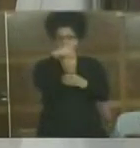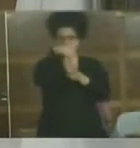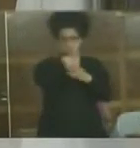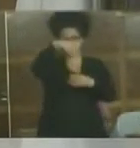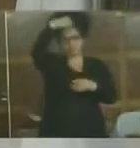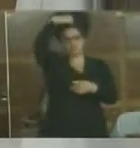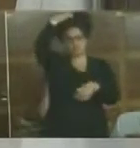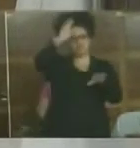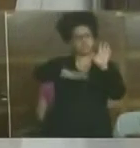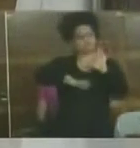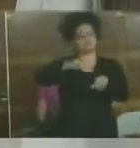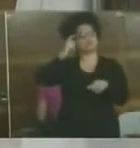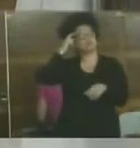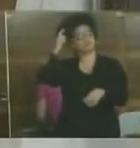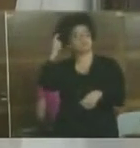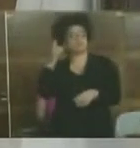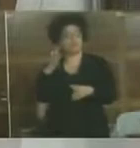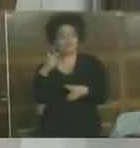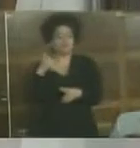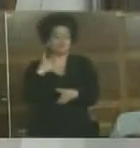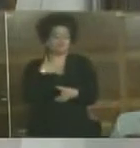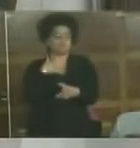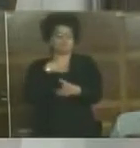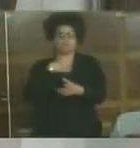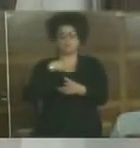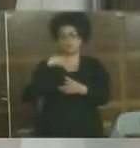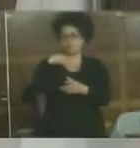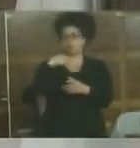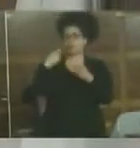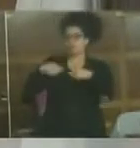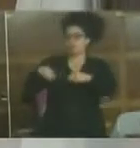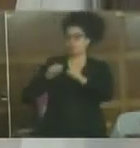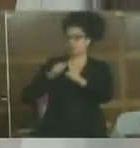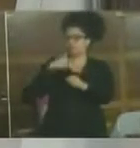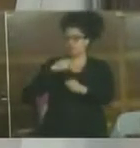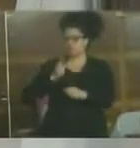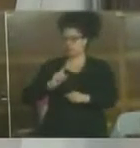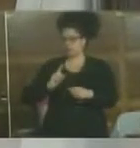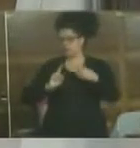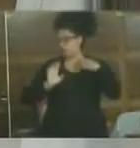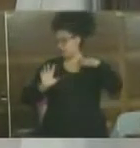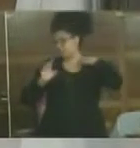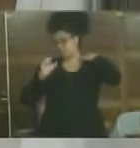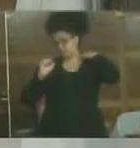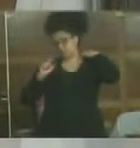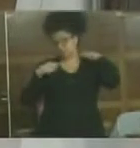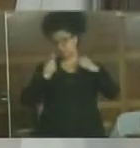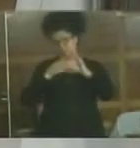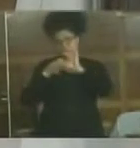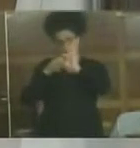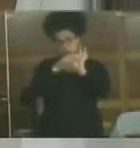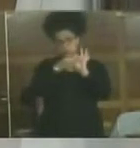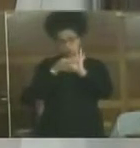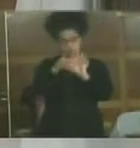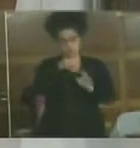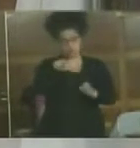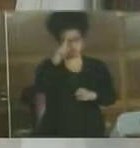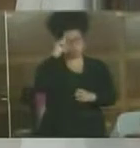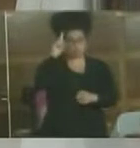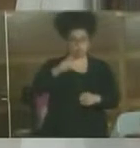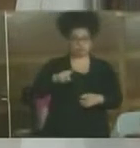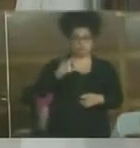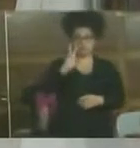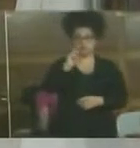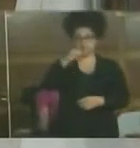foge a nossa alçada, mas eu acho que se todos nós nos unirmos, isso não vai fugir, não. Para quem não sabe, no